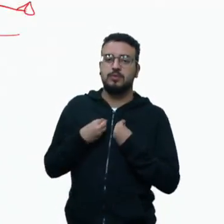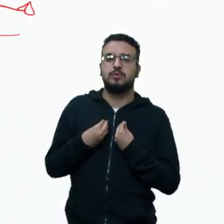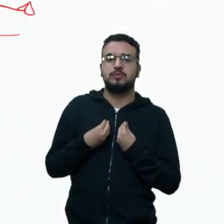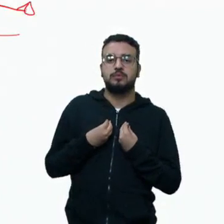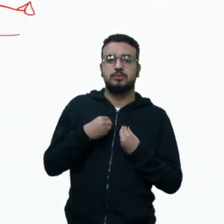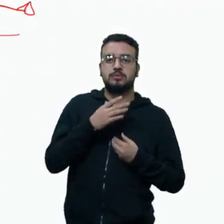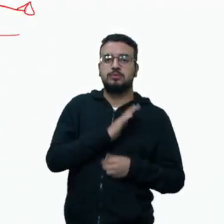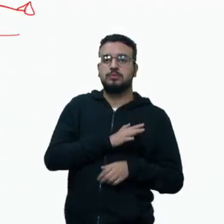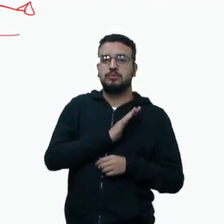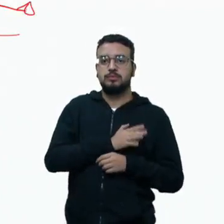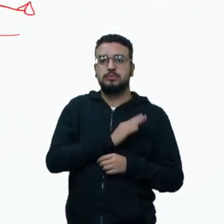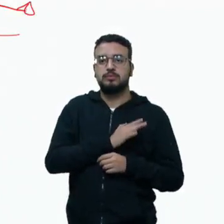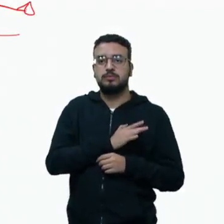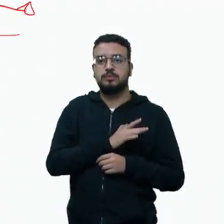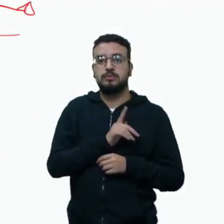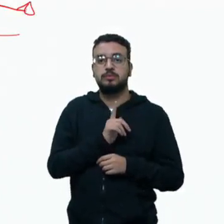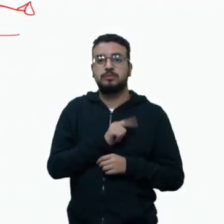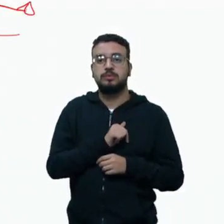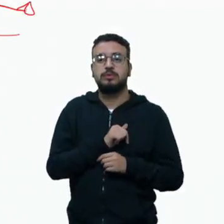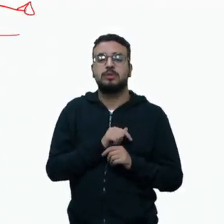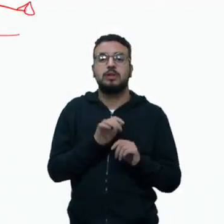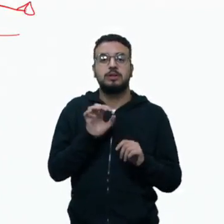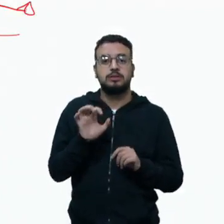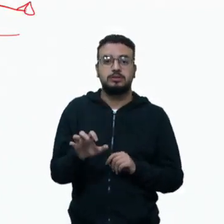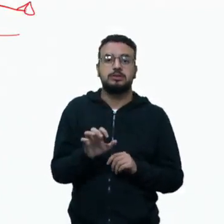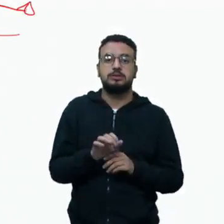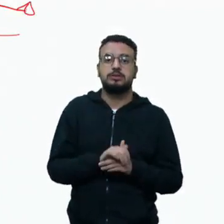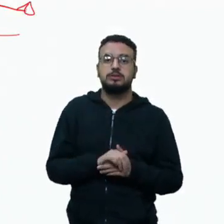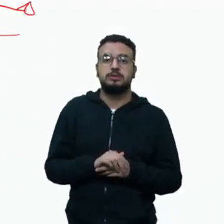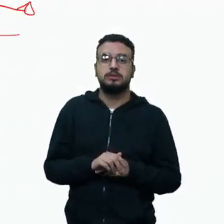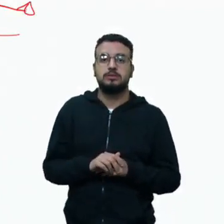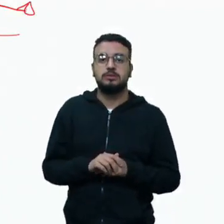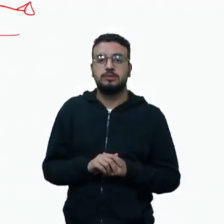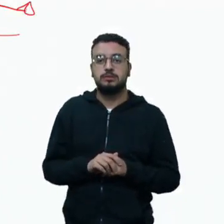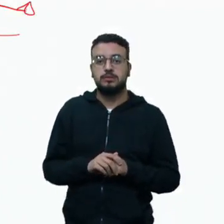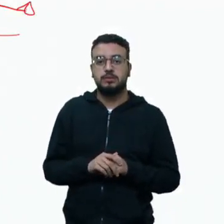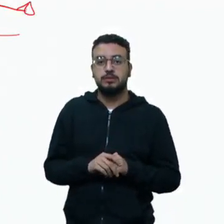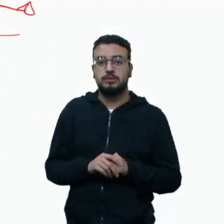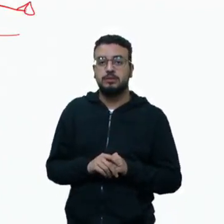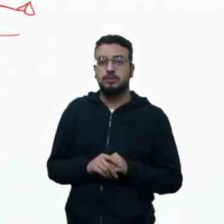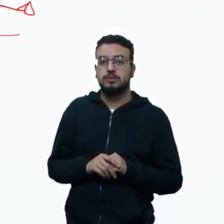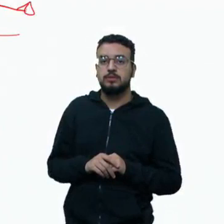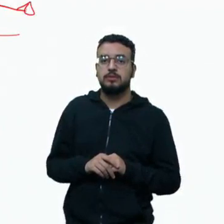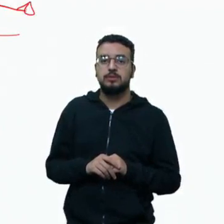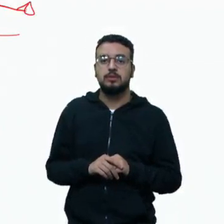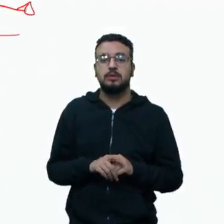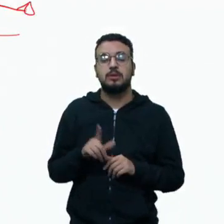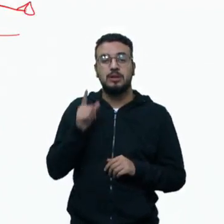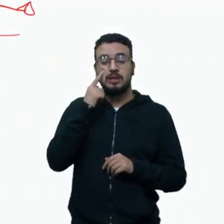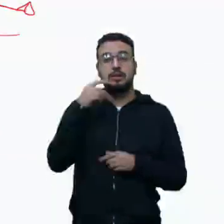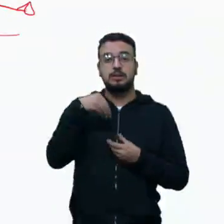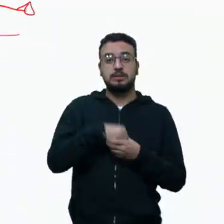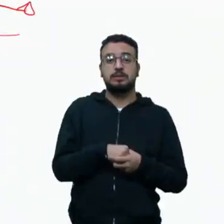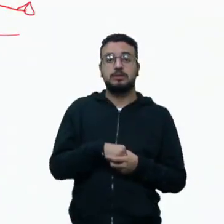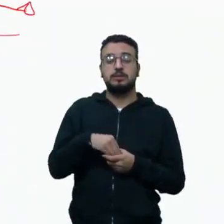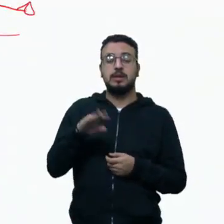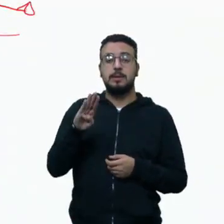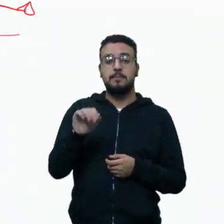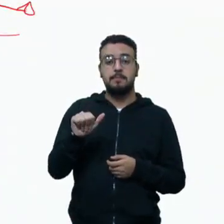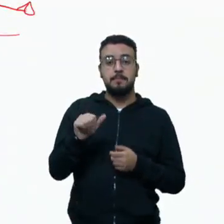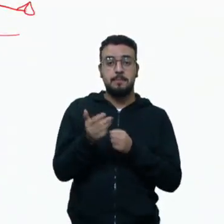Tá? Exatamente nesse sentido que você está vendo agora nessa seta que eu acabo de traçar. Na base Ovid você tem